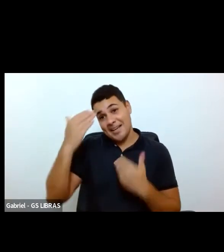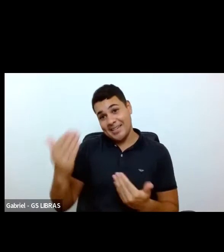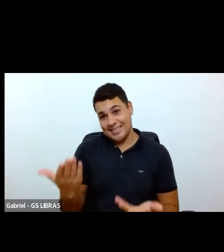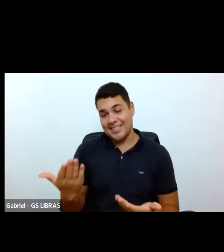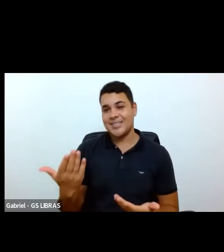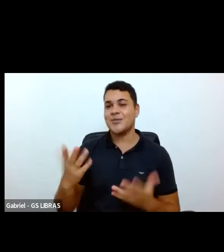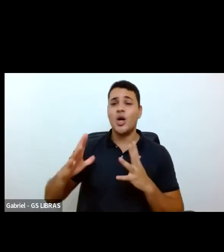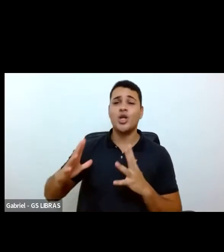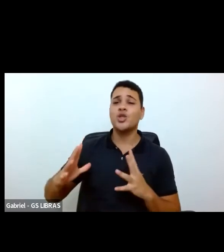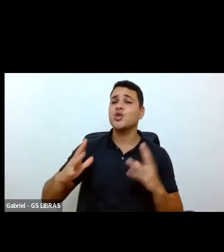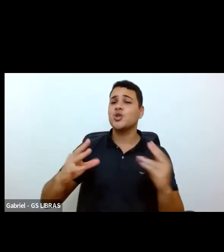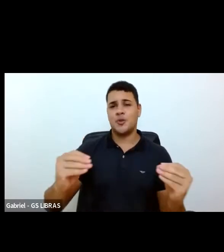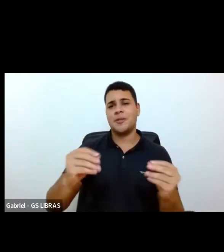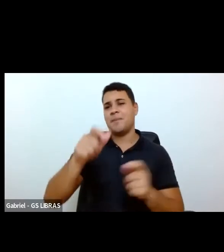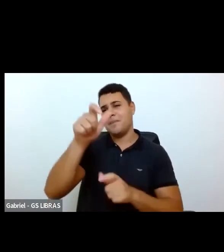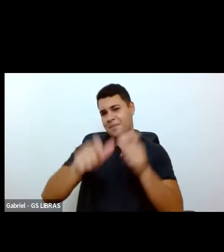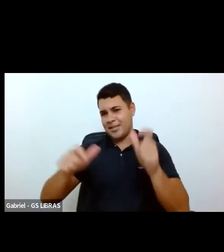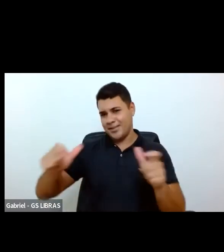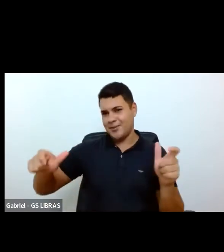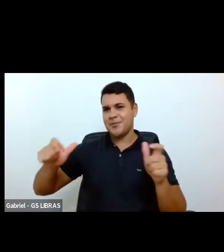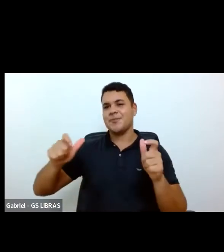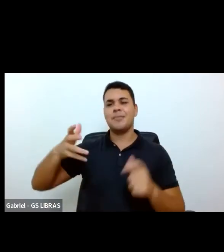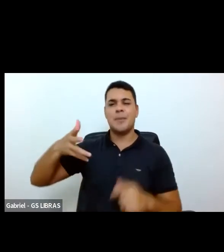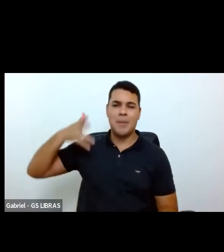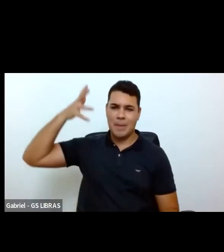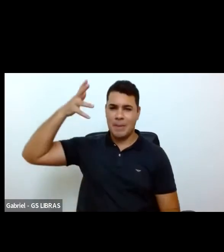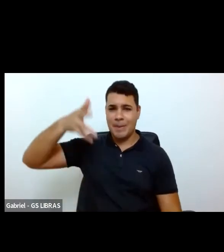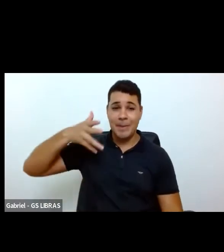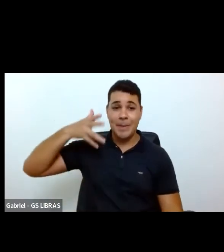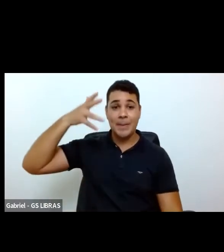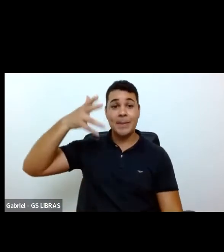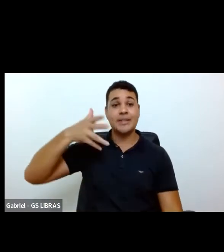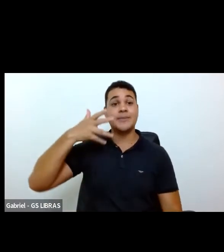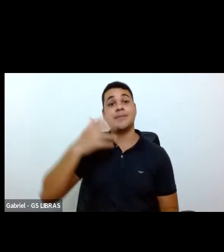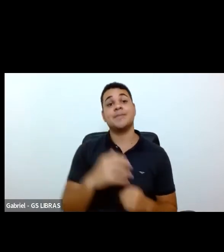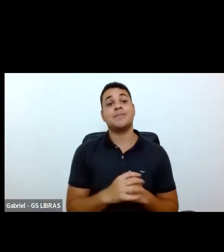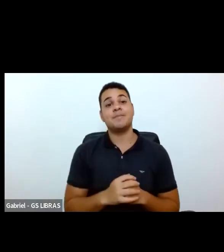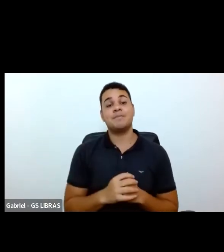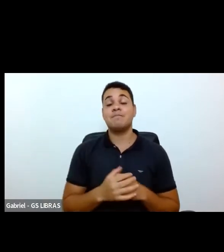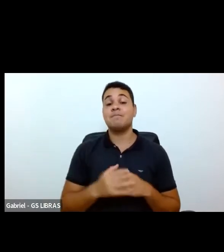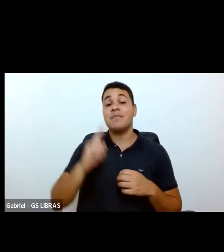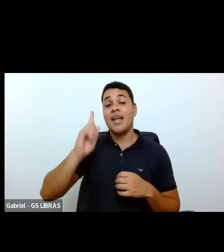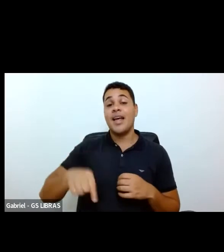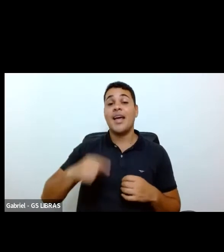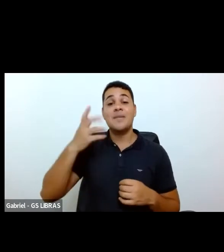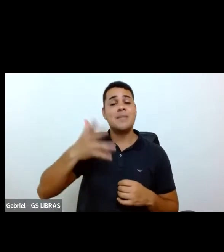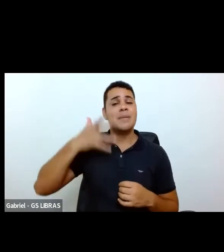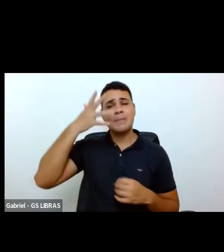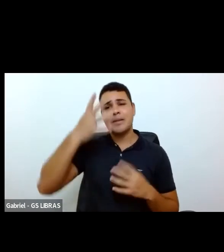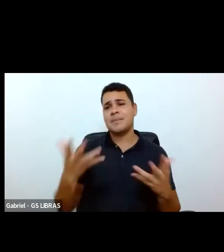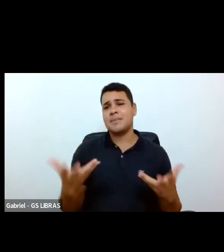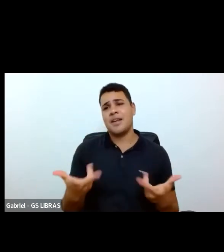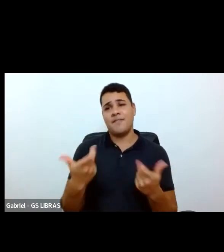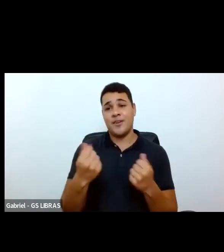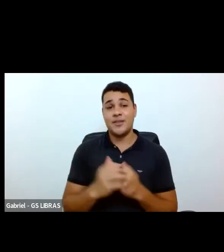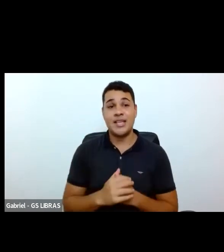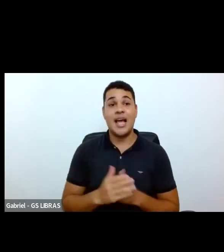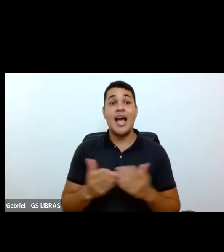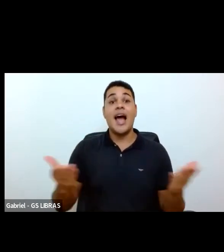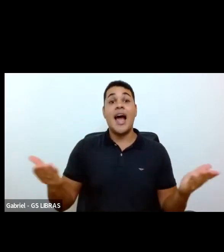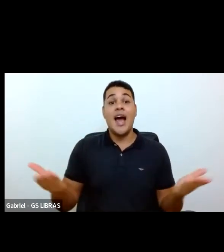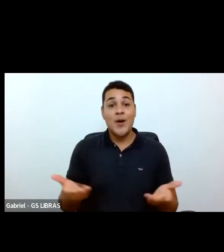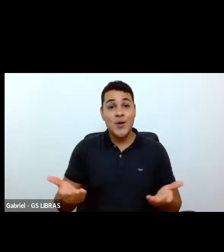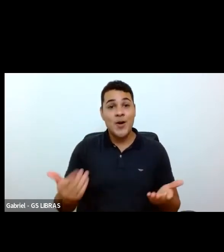todas as palestrantes, falas excelentes, e quero passar a